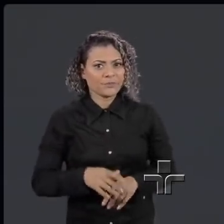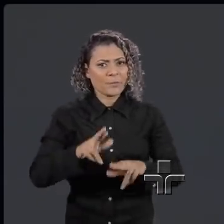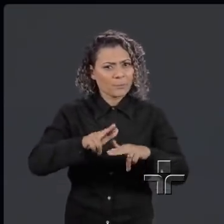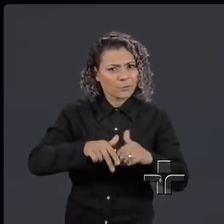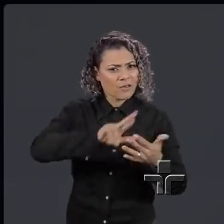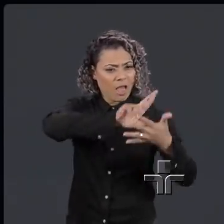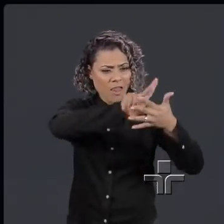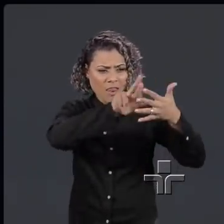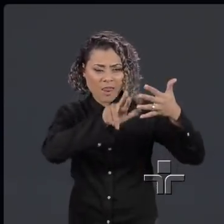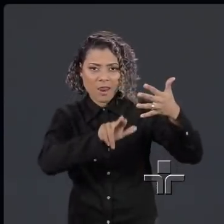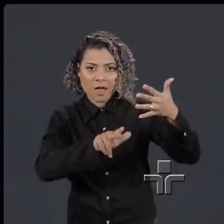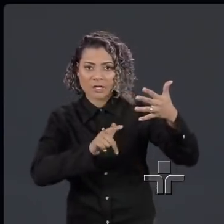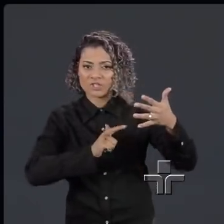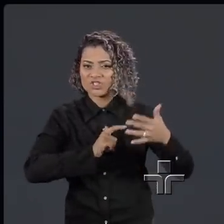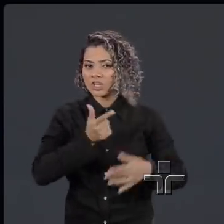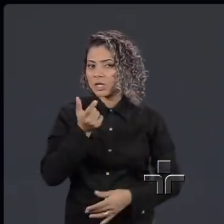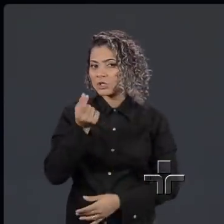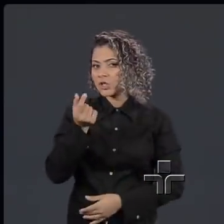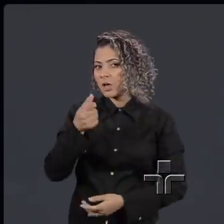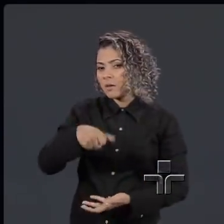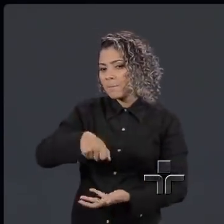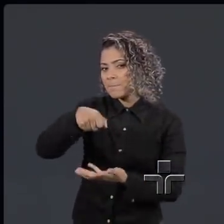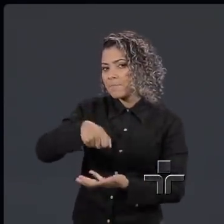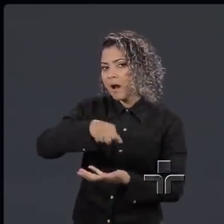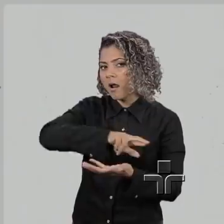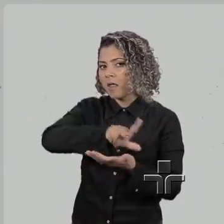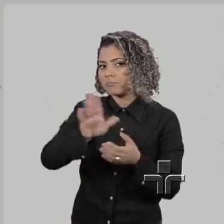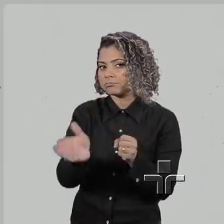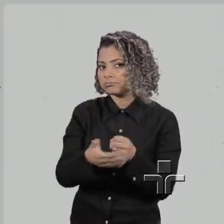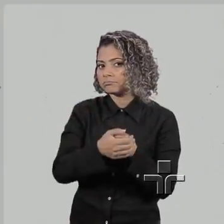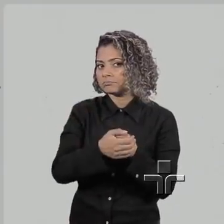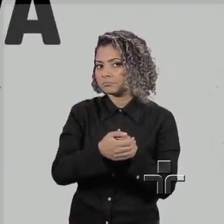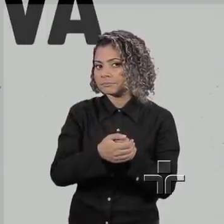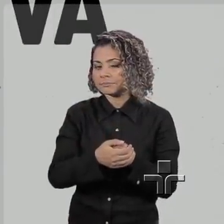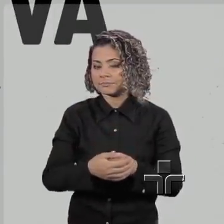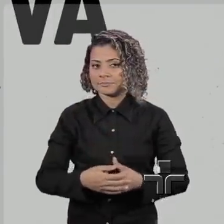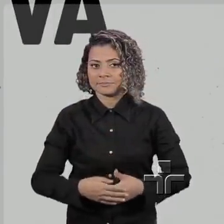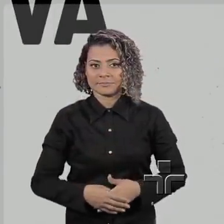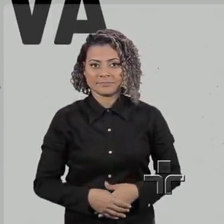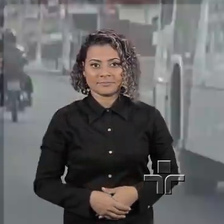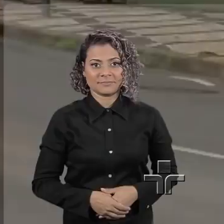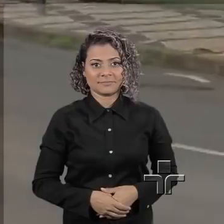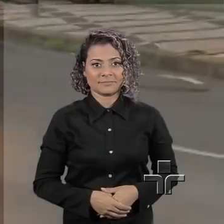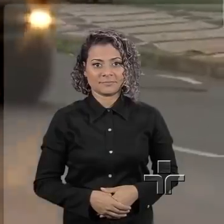topou com muito dinheiro em malas e pacotes.